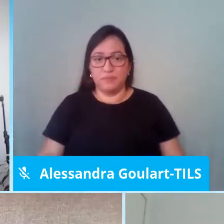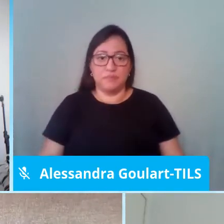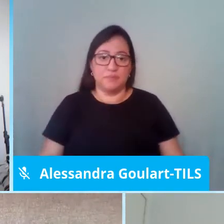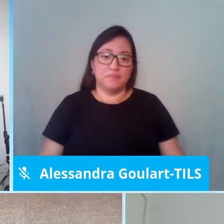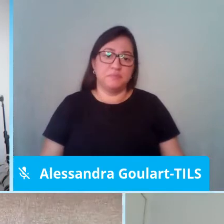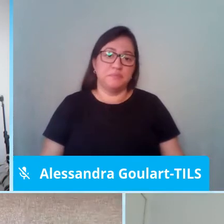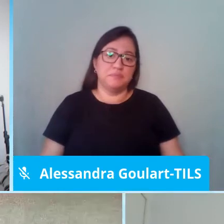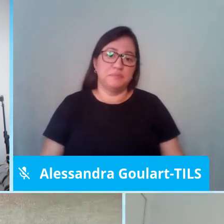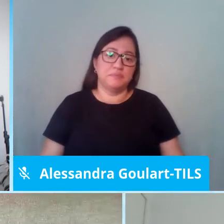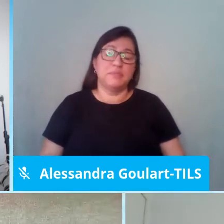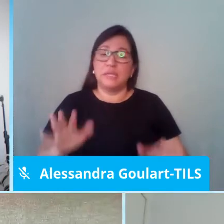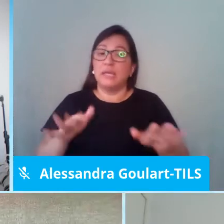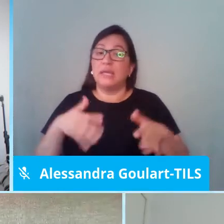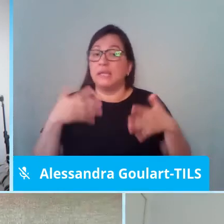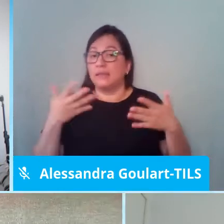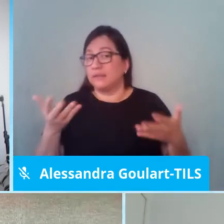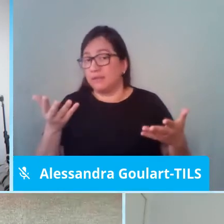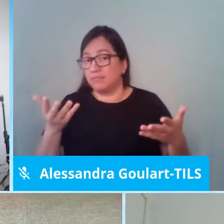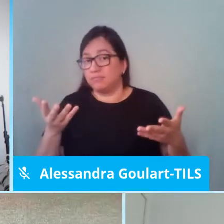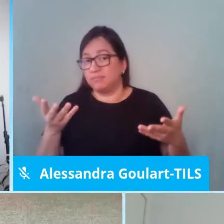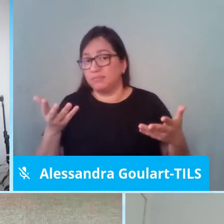Então, pois é, a gente...